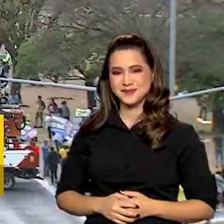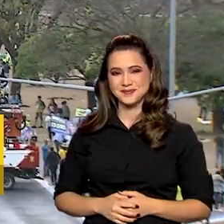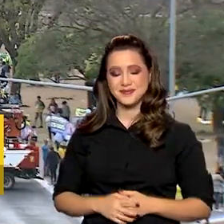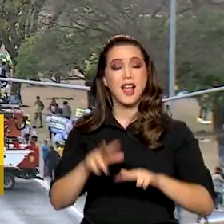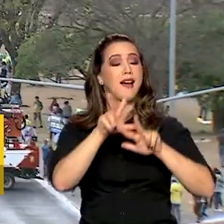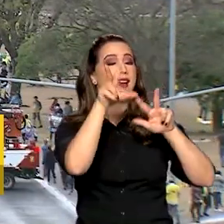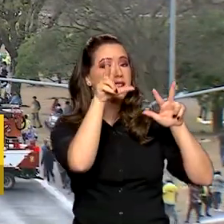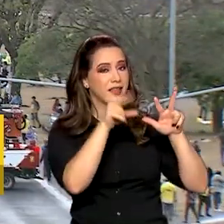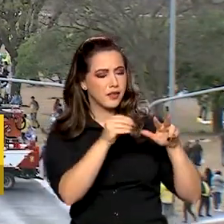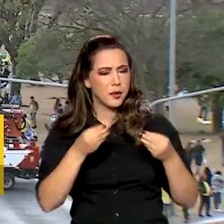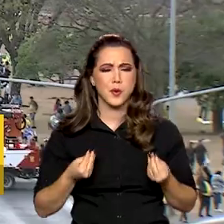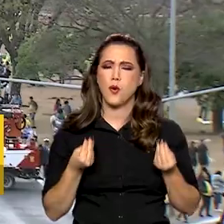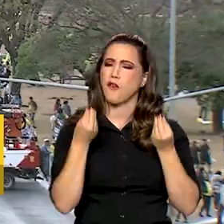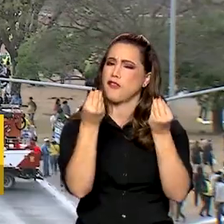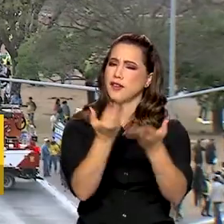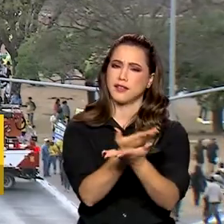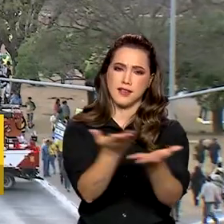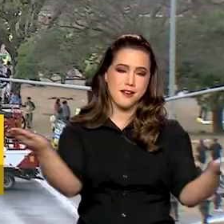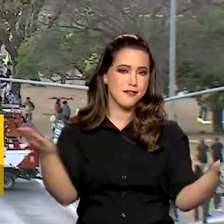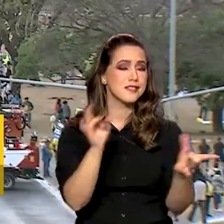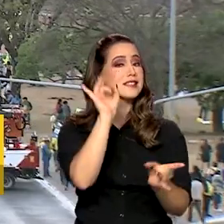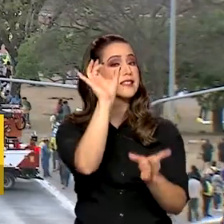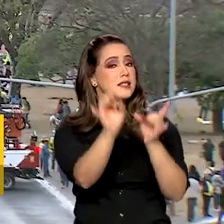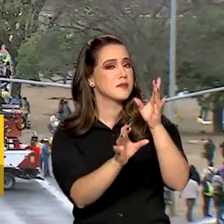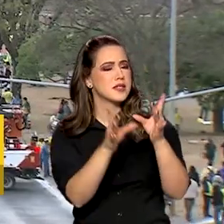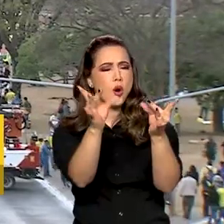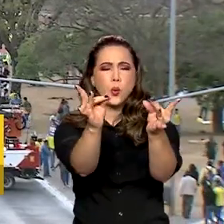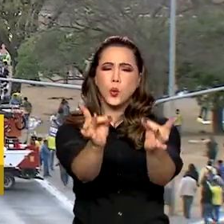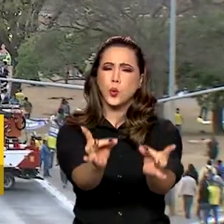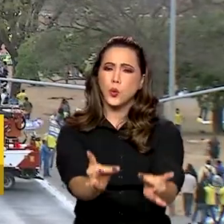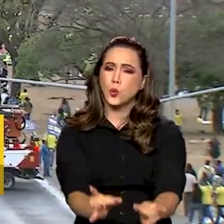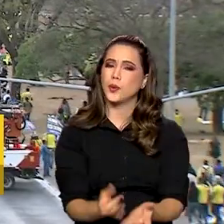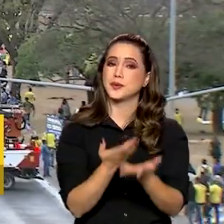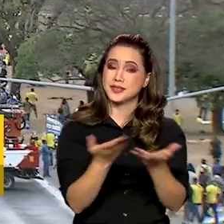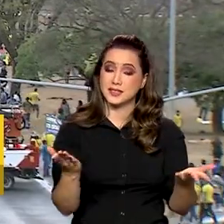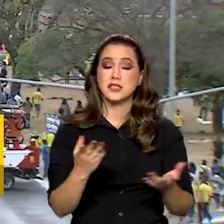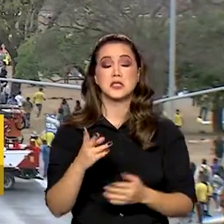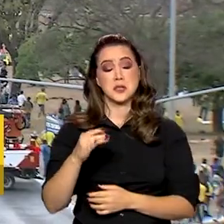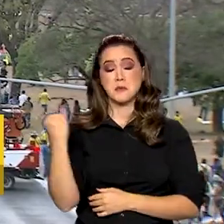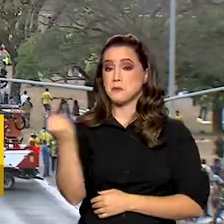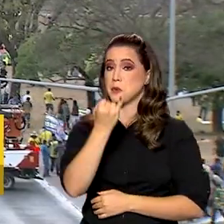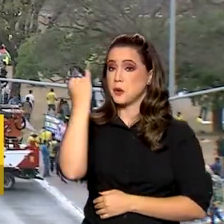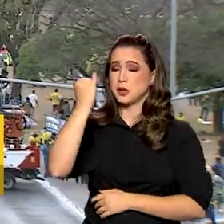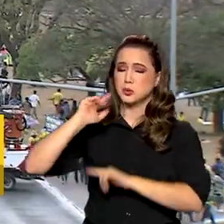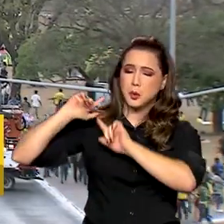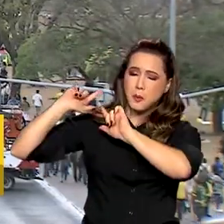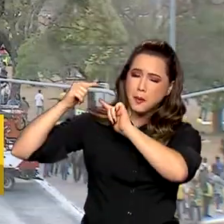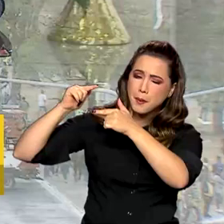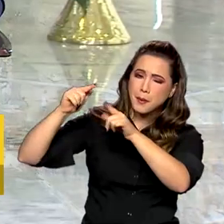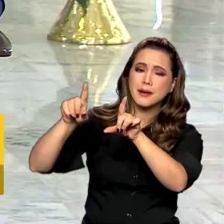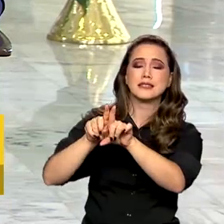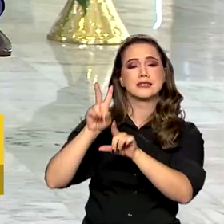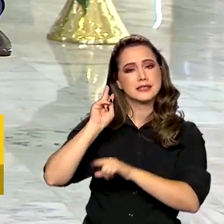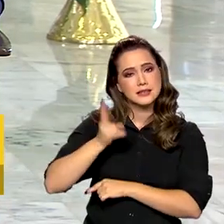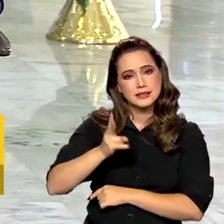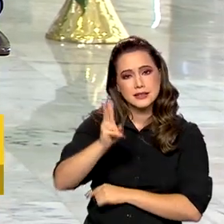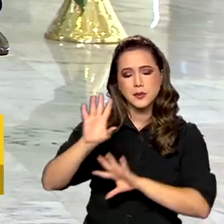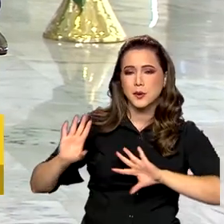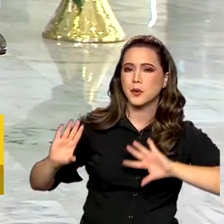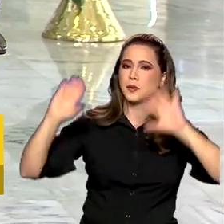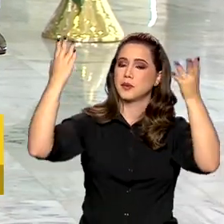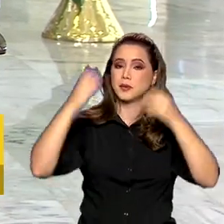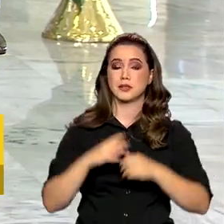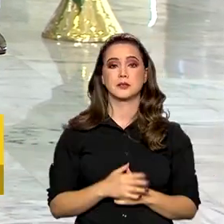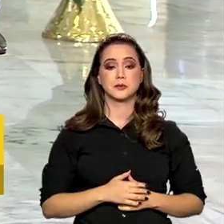até você com exclusividade todos os detalhes dessa tradicional comemoração. Não é isso, Paulo Leite? Bom dia para